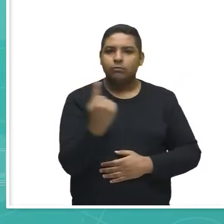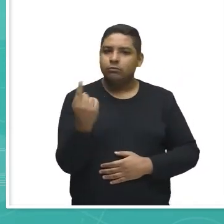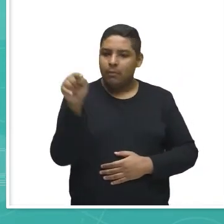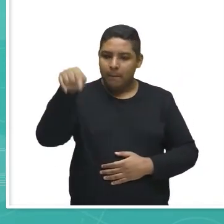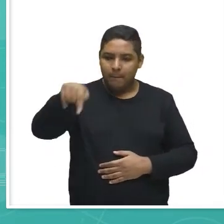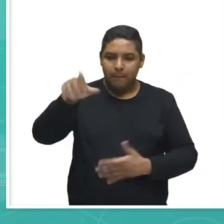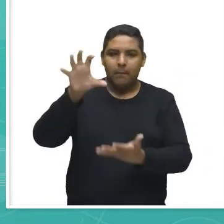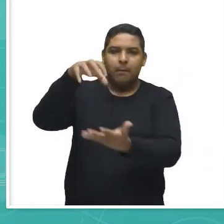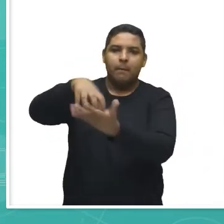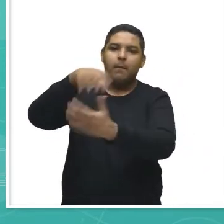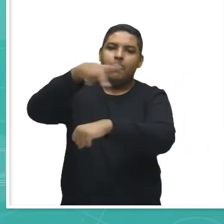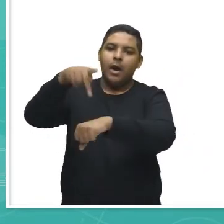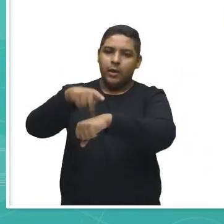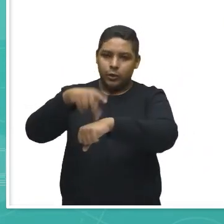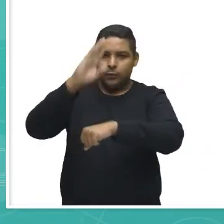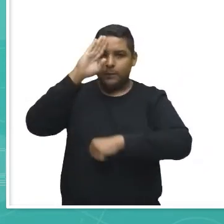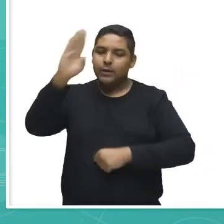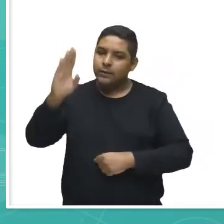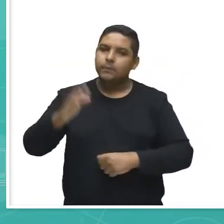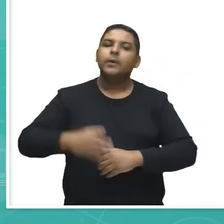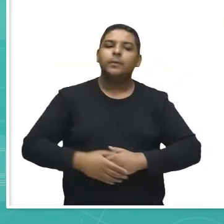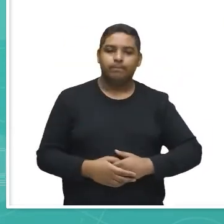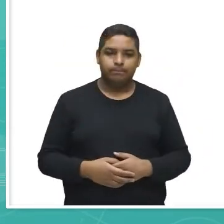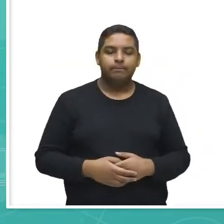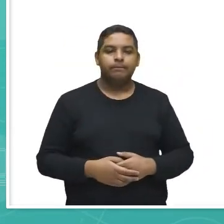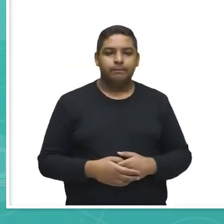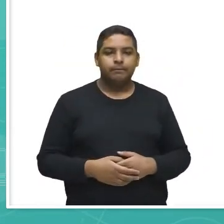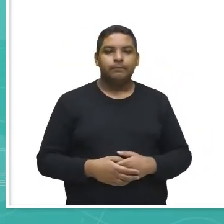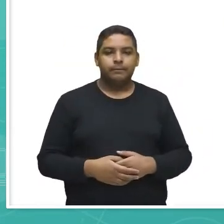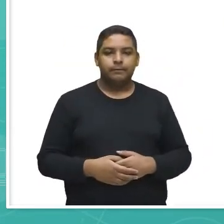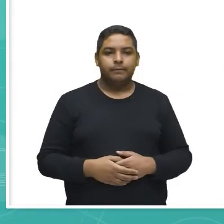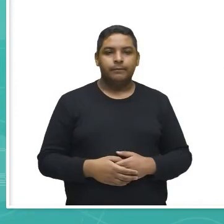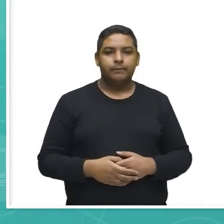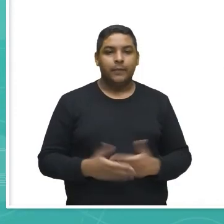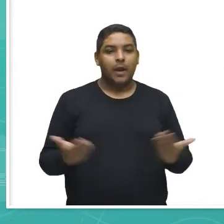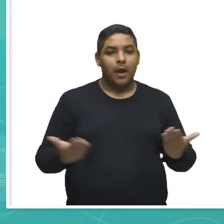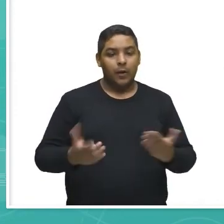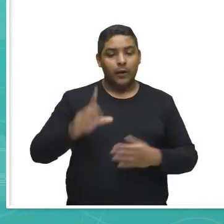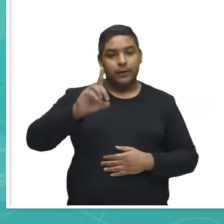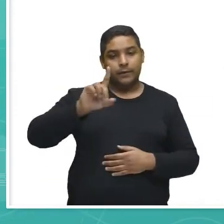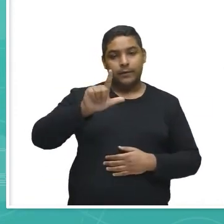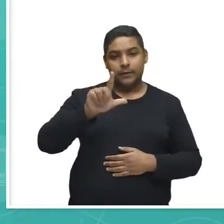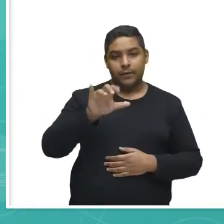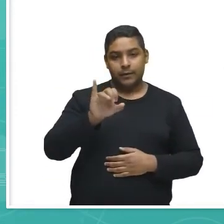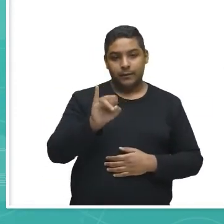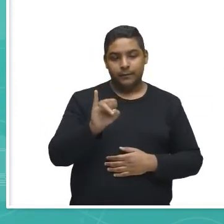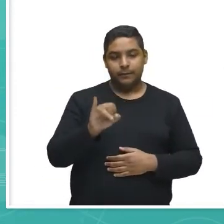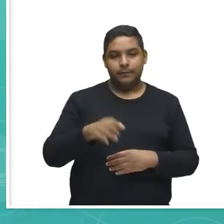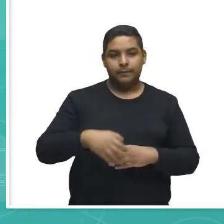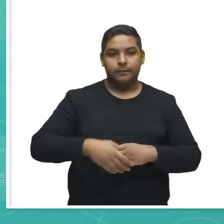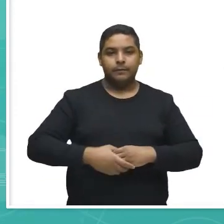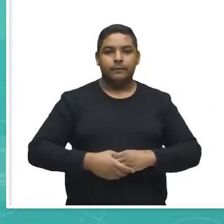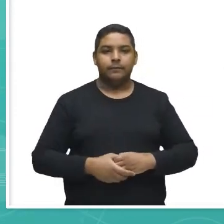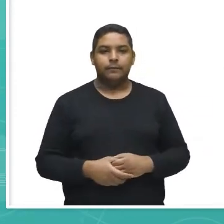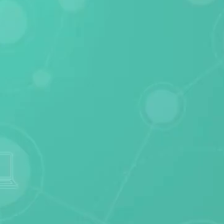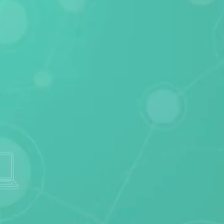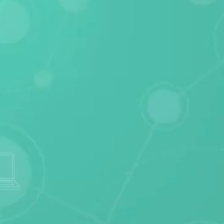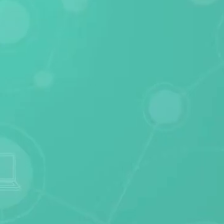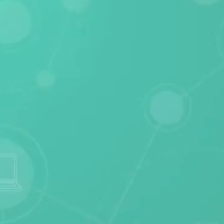dos nossos estudos sobre o sistema capitalista. Vamos agora para a nossa dinâmica local interativa.